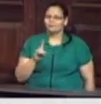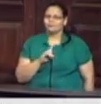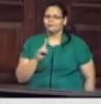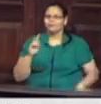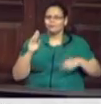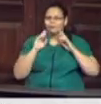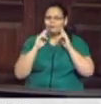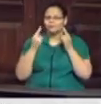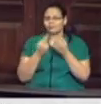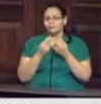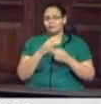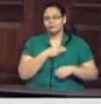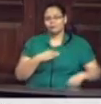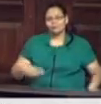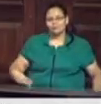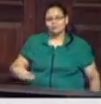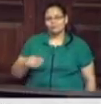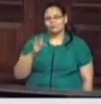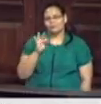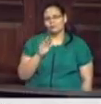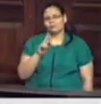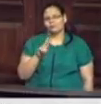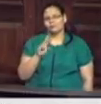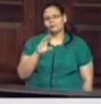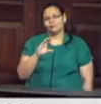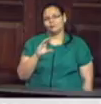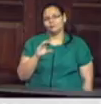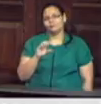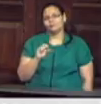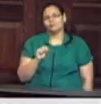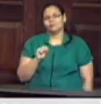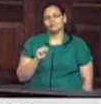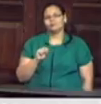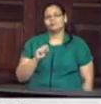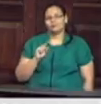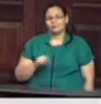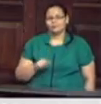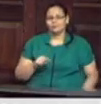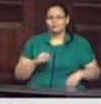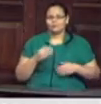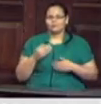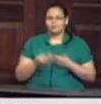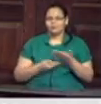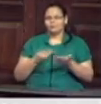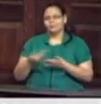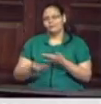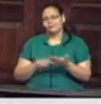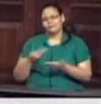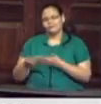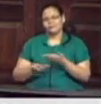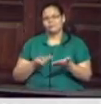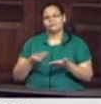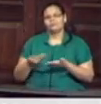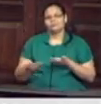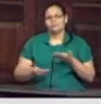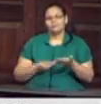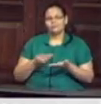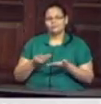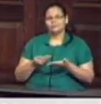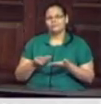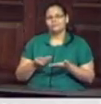reunião do ministro Fux, mediando, numa reunião de audiência de conciliação,